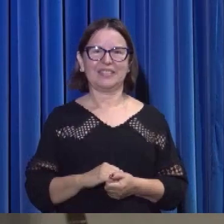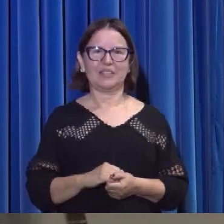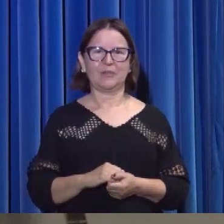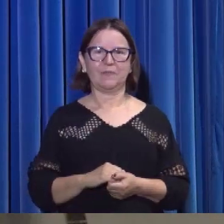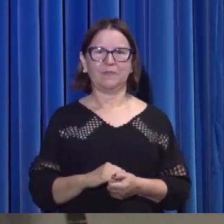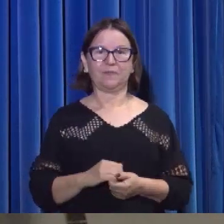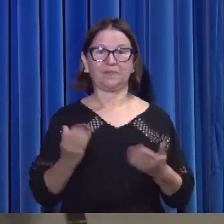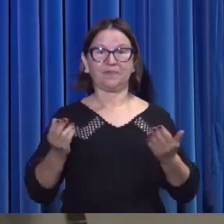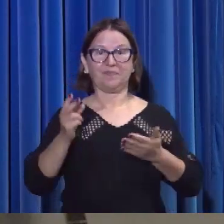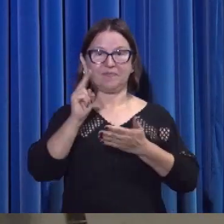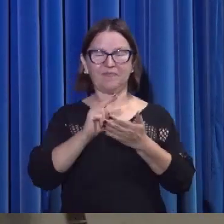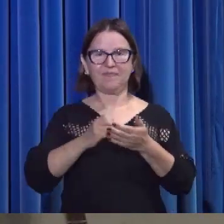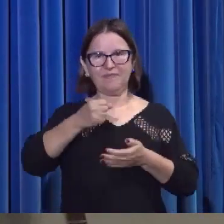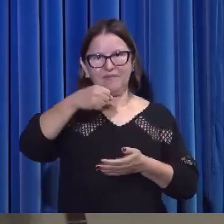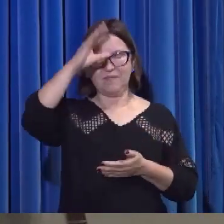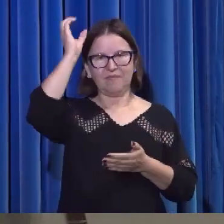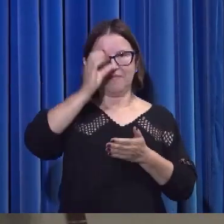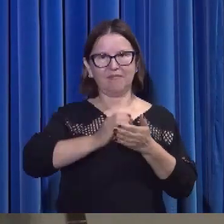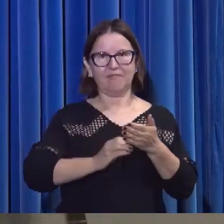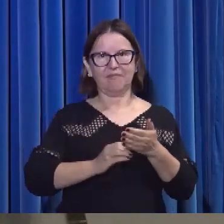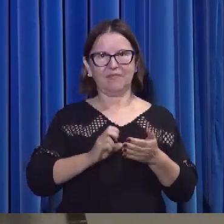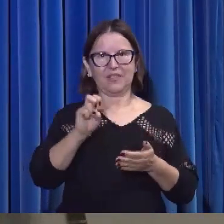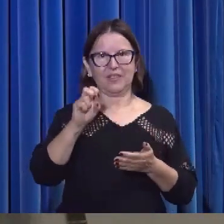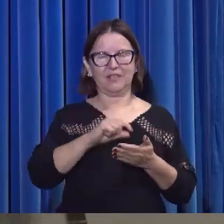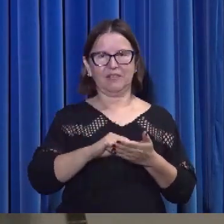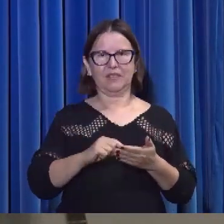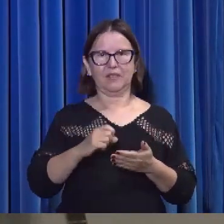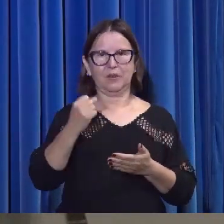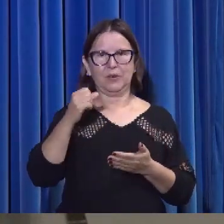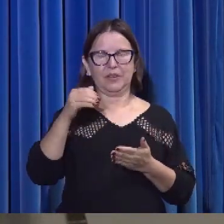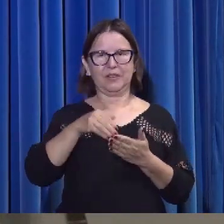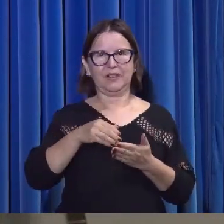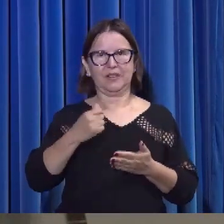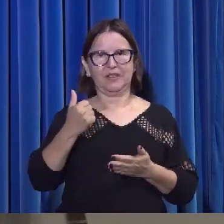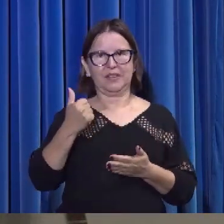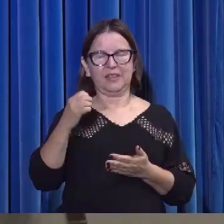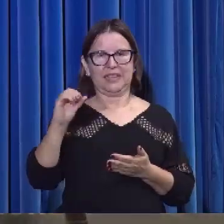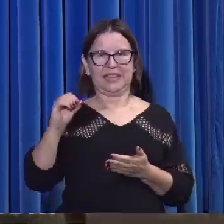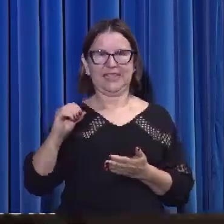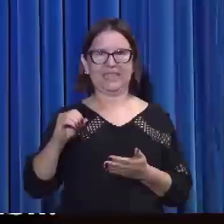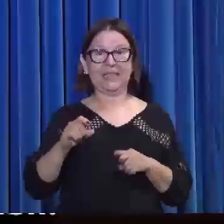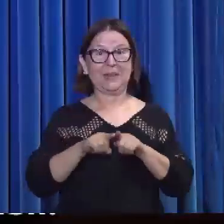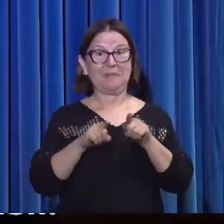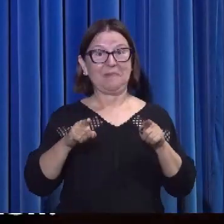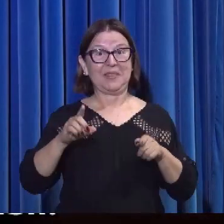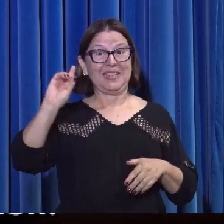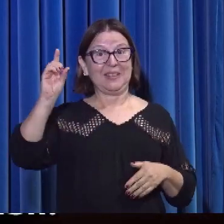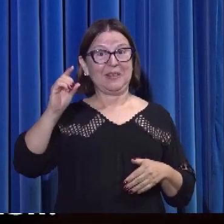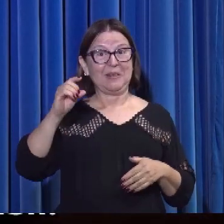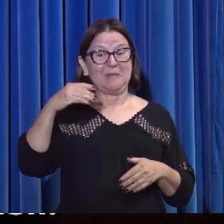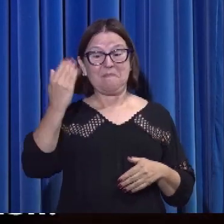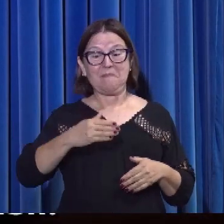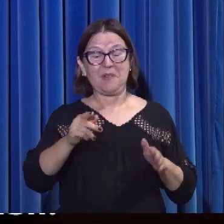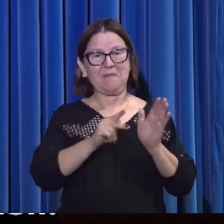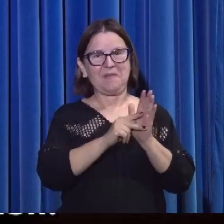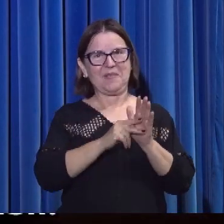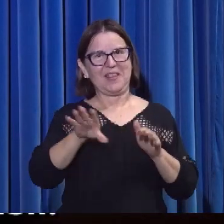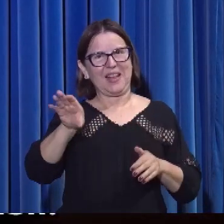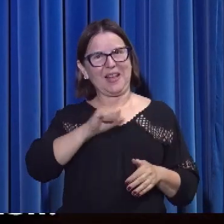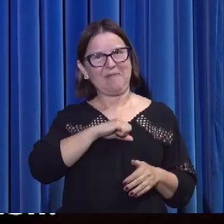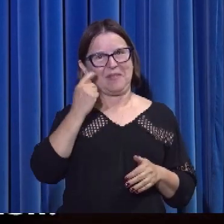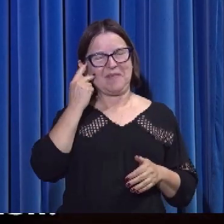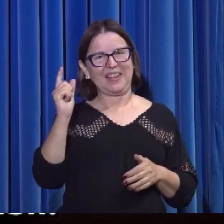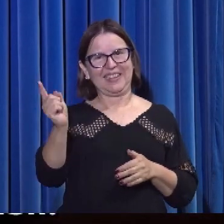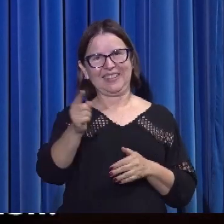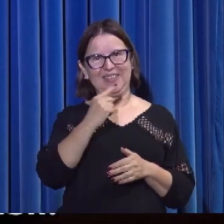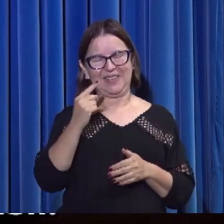Vamos ler junto Romanos 5, de 8 a 10. Mas Deus prova o seu próprio amor para conosco,